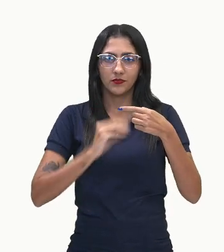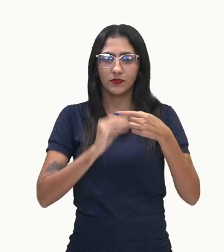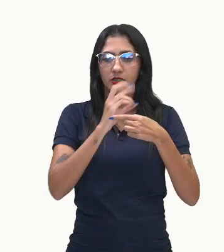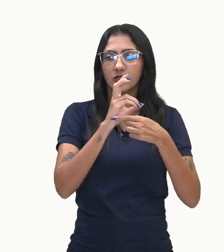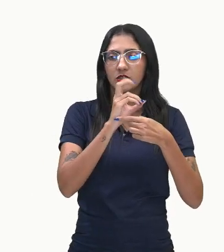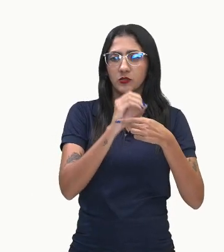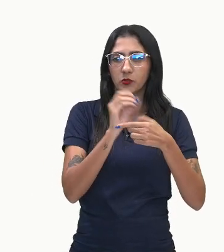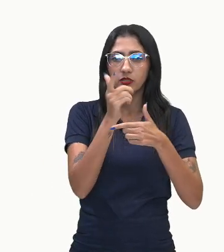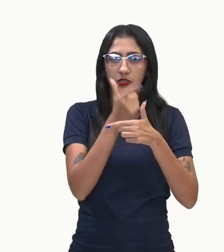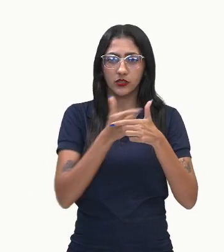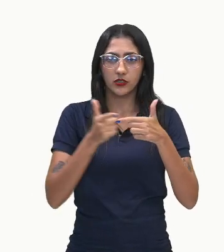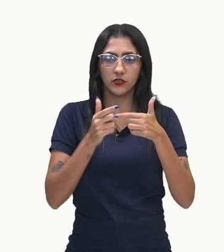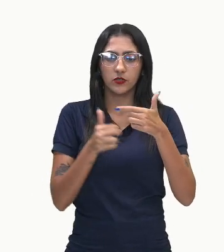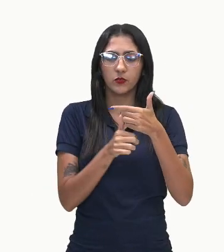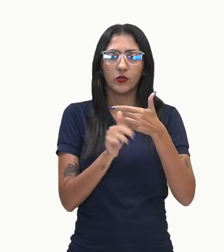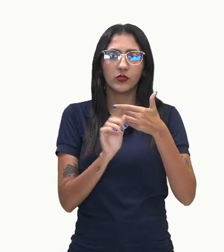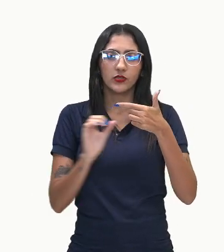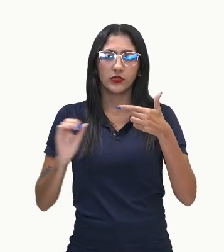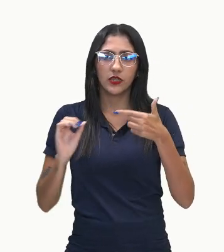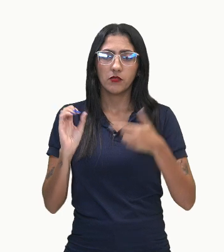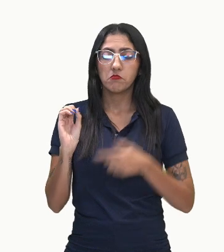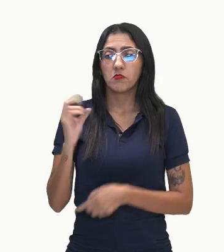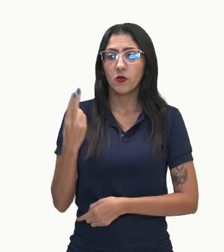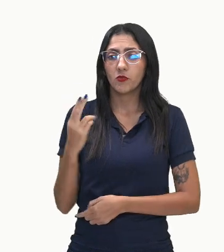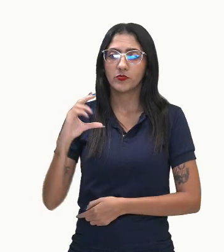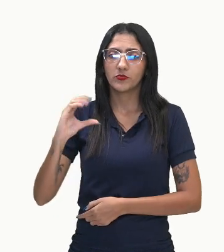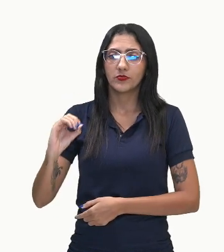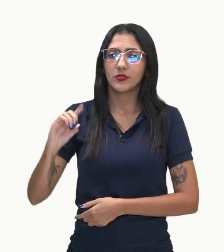50 dividido por 100 ou 0,5.